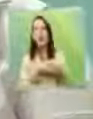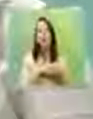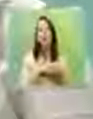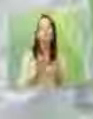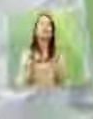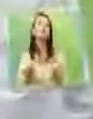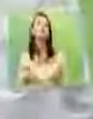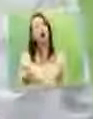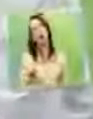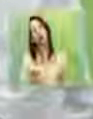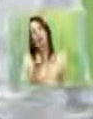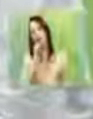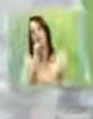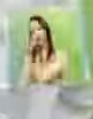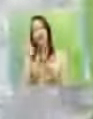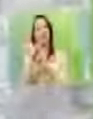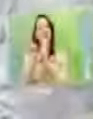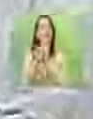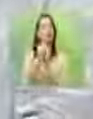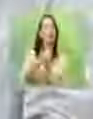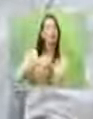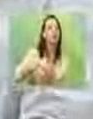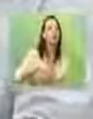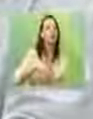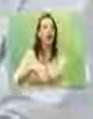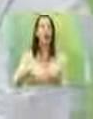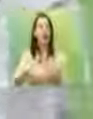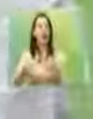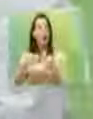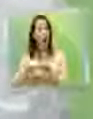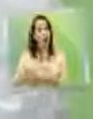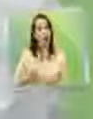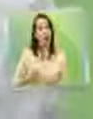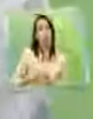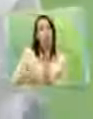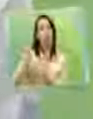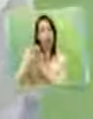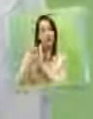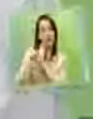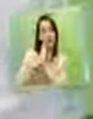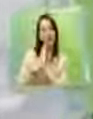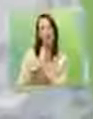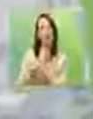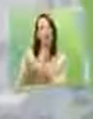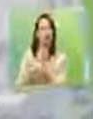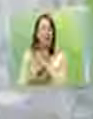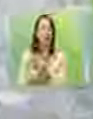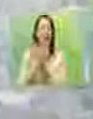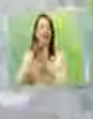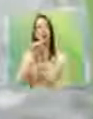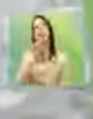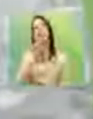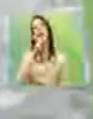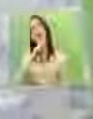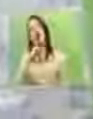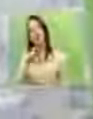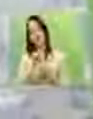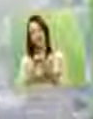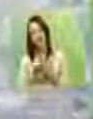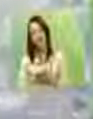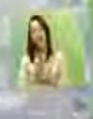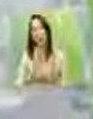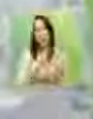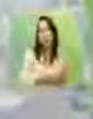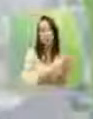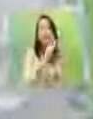se manifestava com muita clareza no século XIX, quando Marx descreveu isso né, com muita clareza entre as classes.